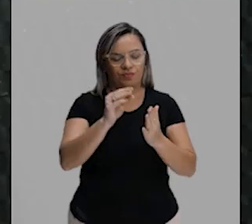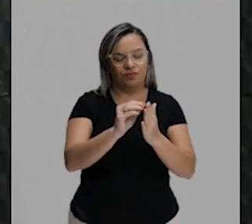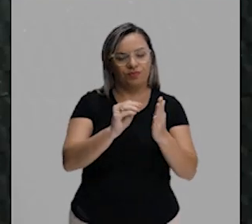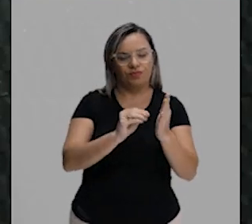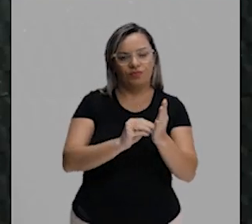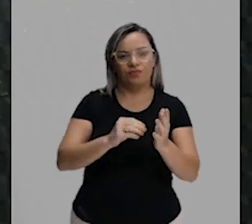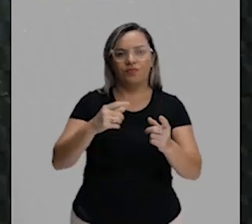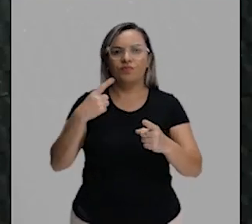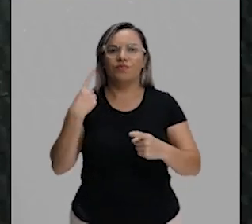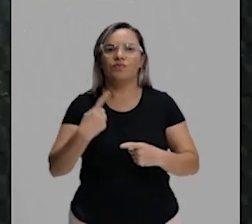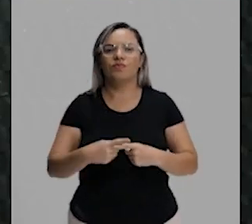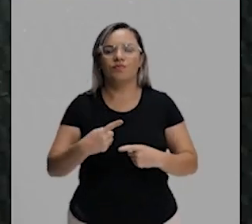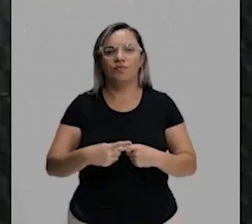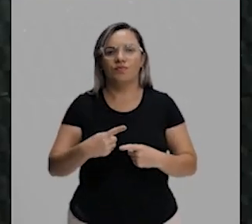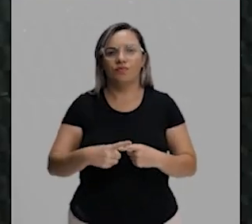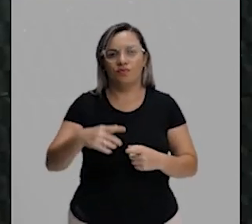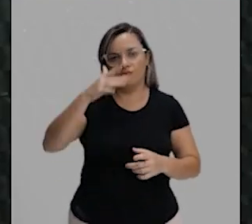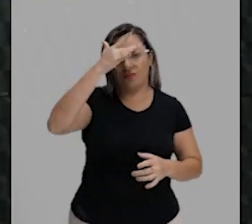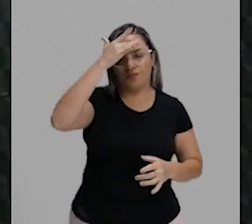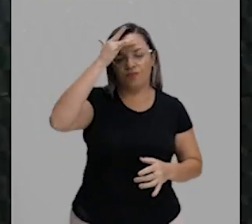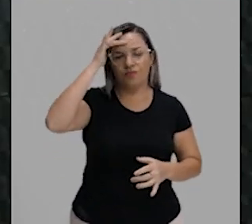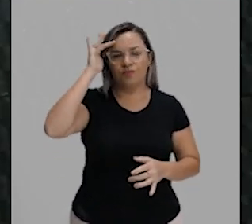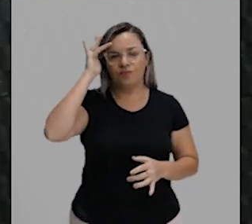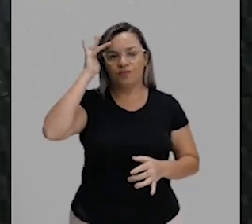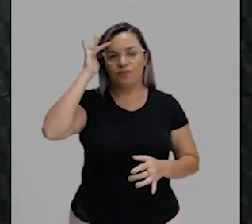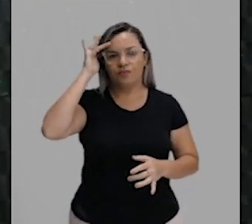por que pessoas